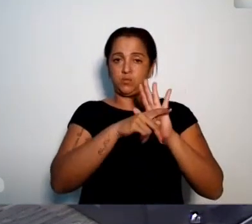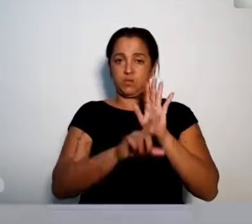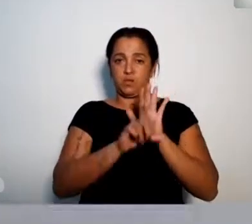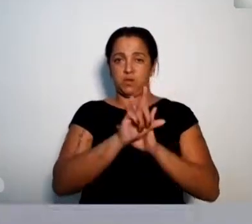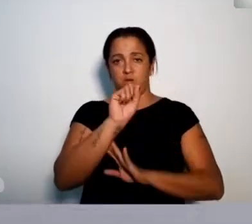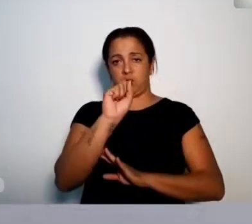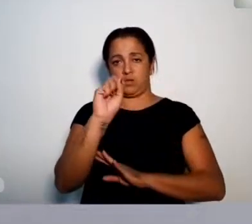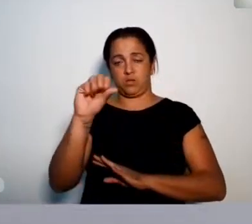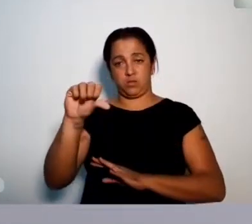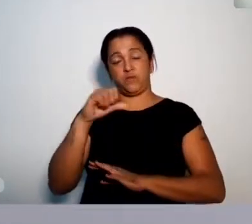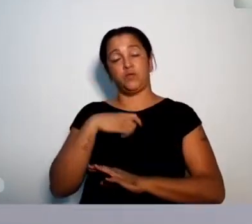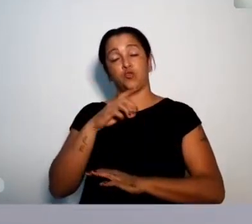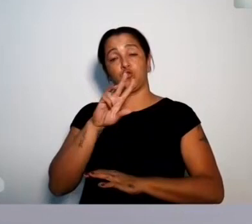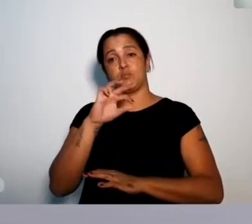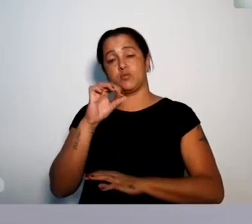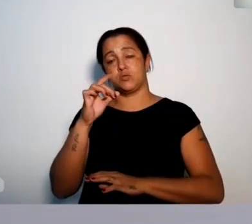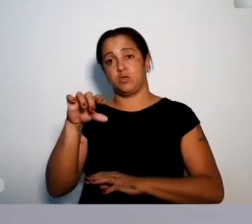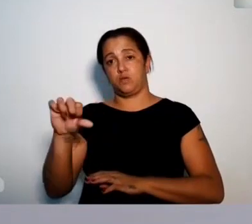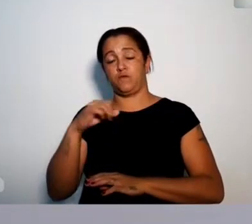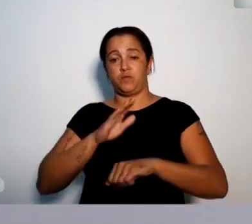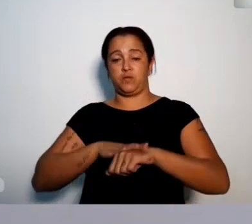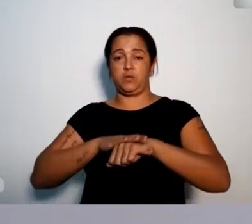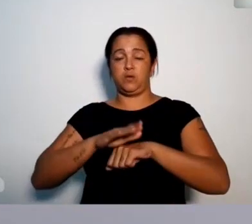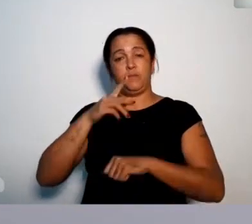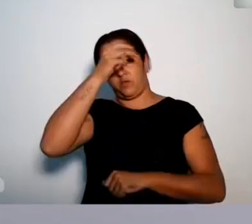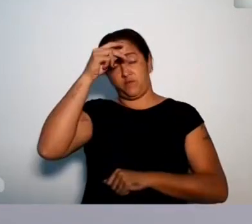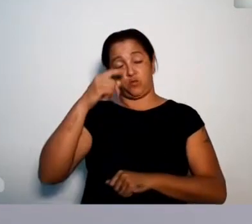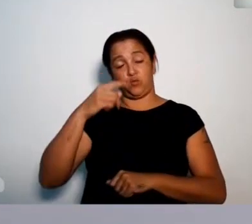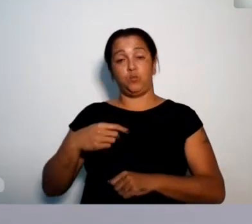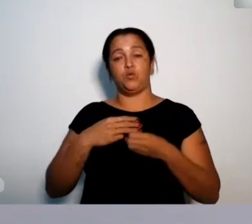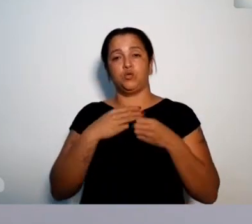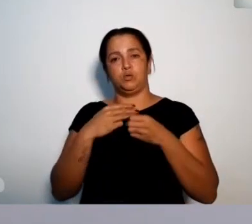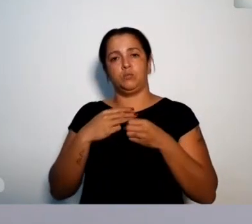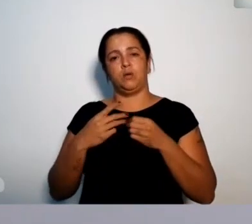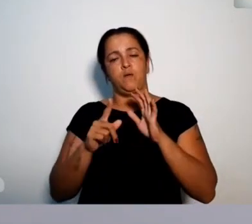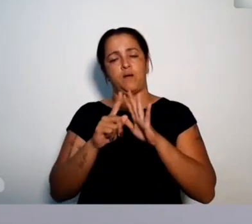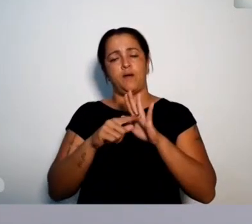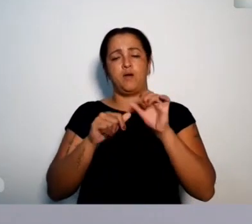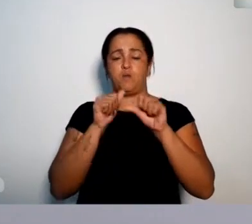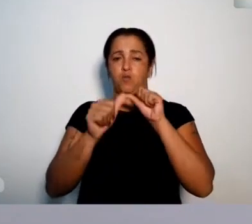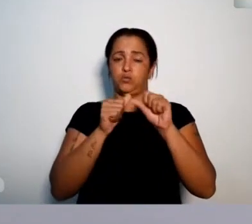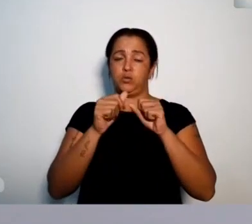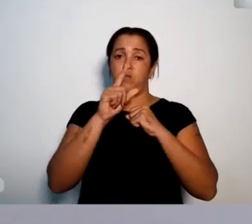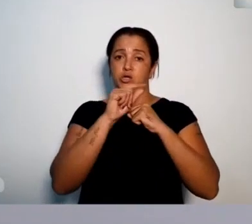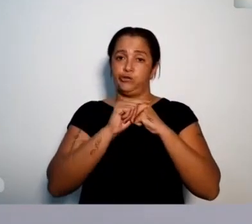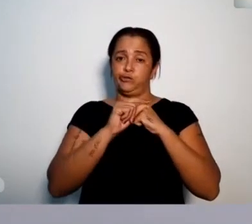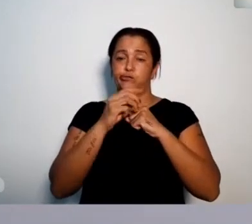89/2019, da iniciativa do prefeito municipal, que altera o artigo 3º da lei